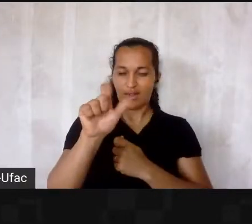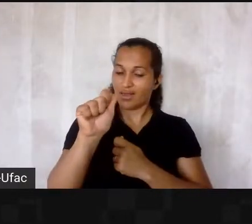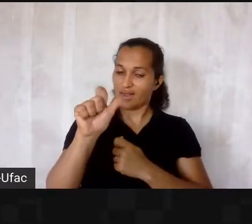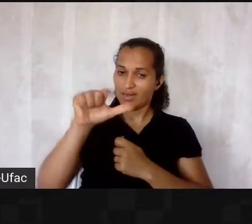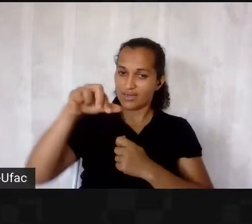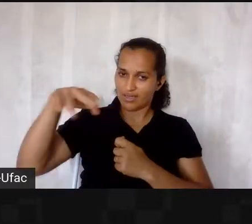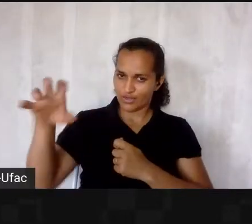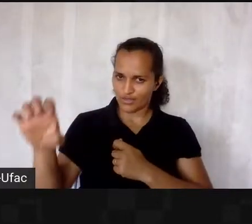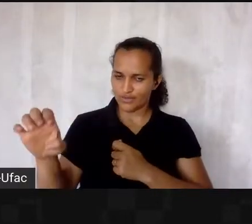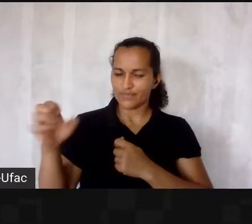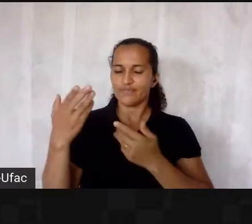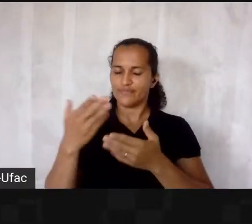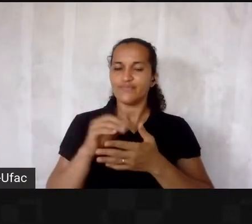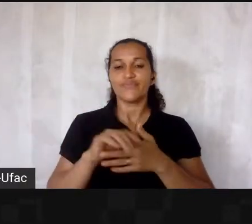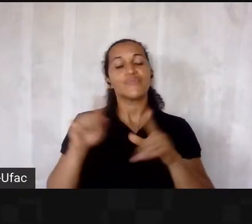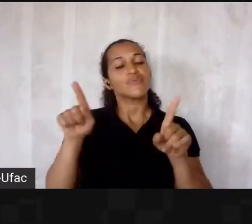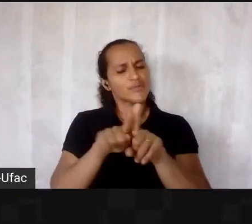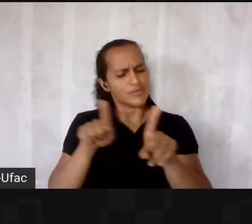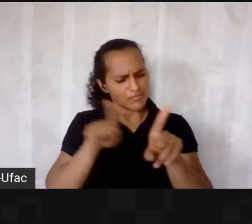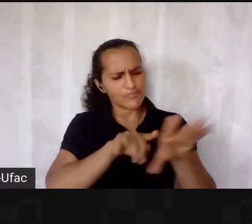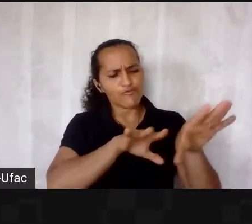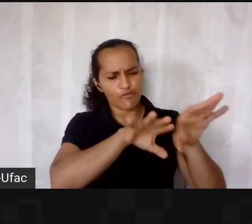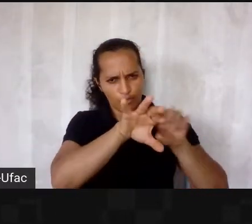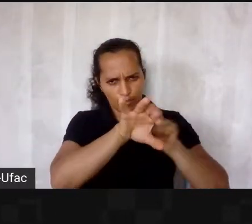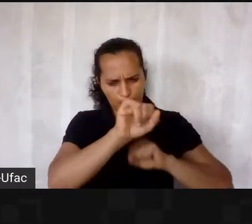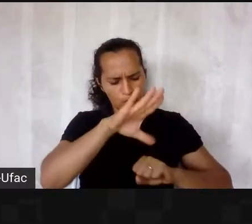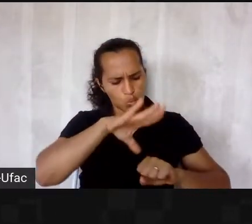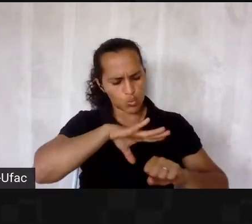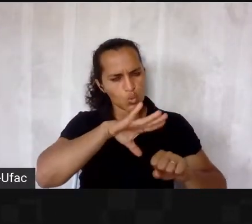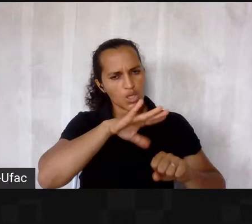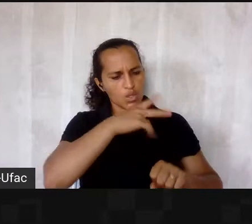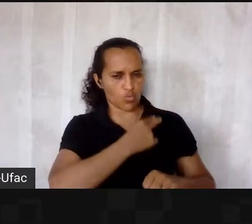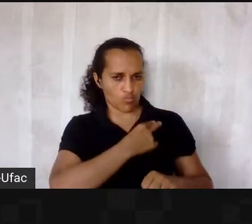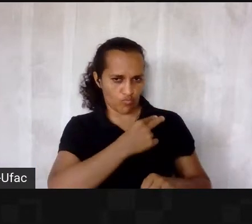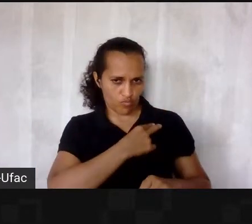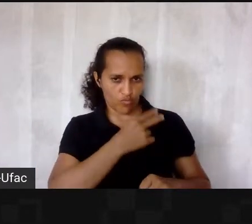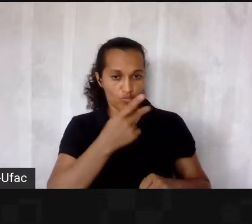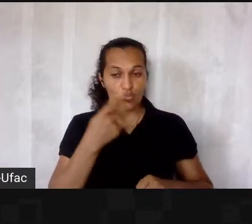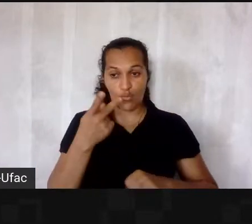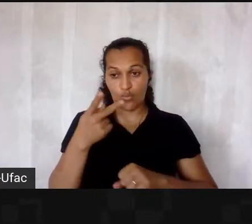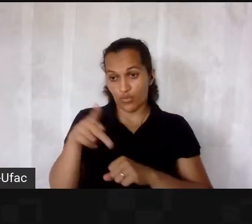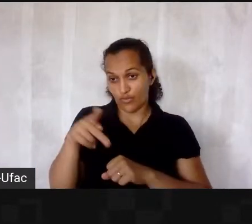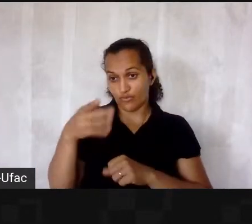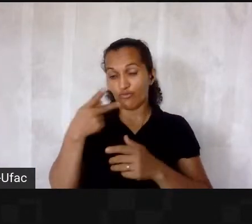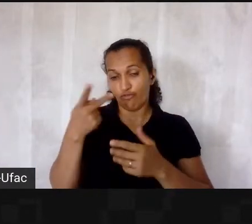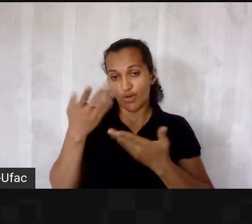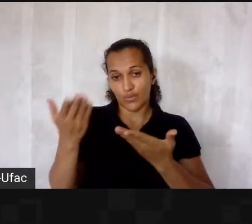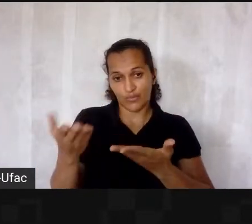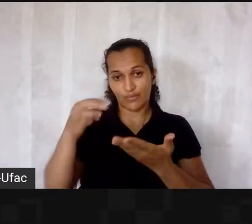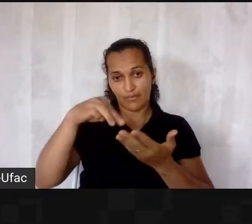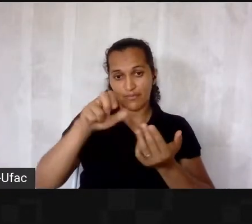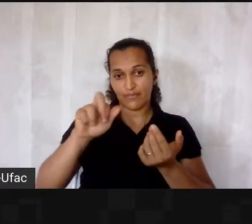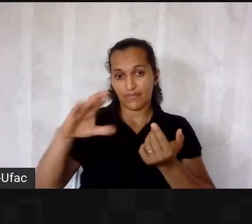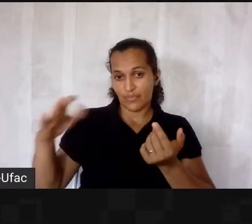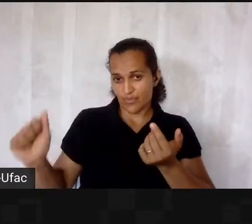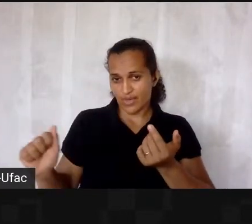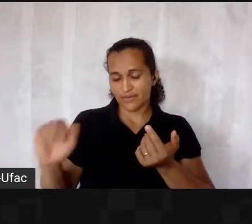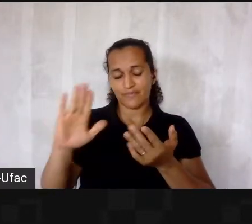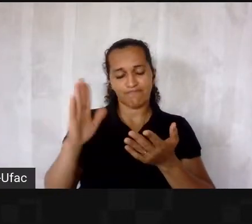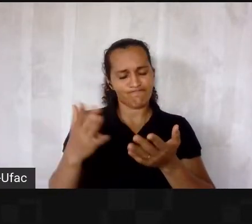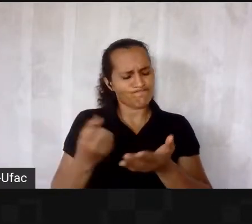também sua egressa do curso de letras português da UFAC, como a Marcia Verônica falou, e já bastante